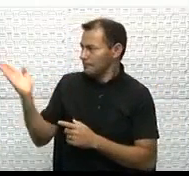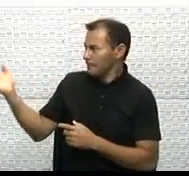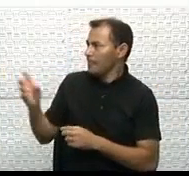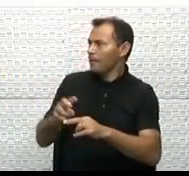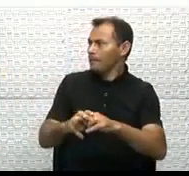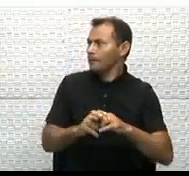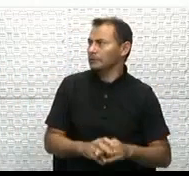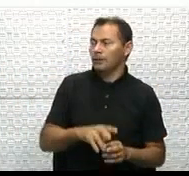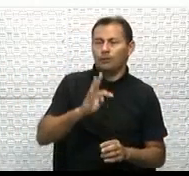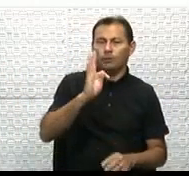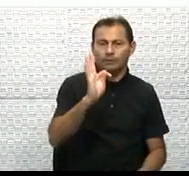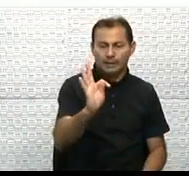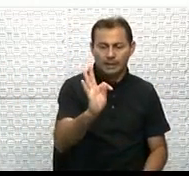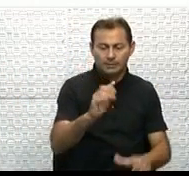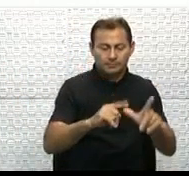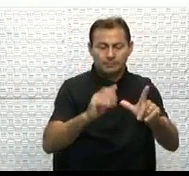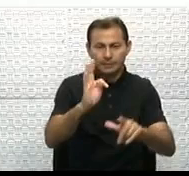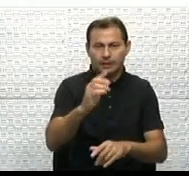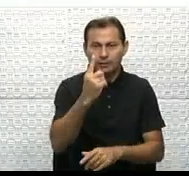Por isso que o T é